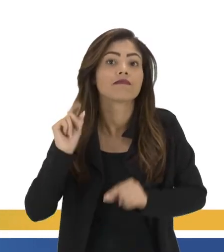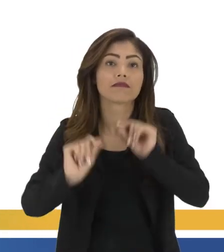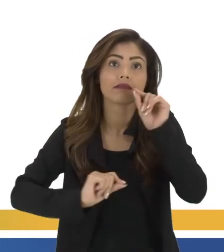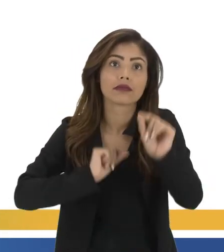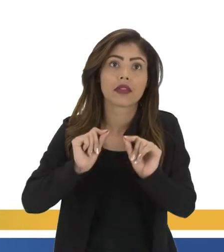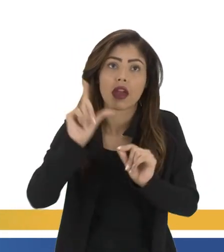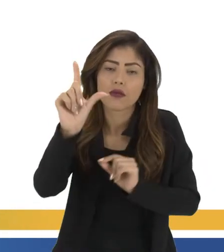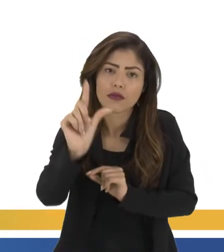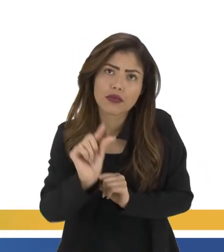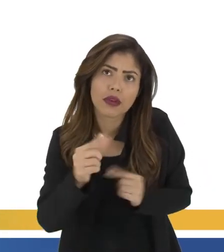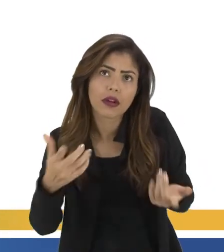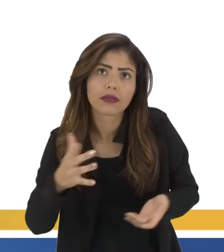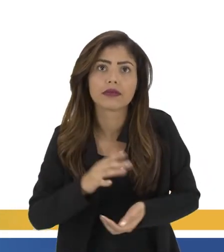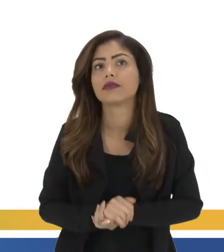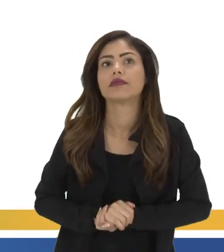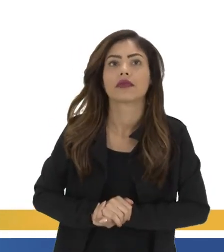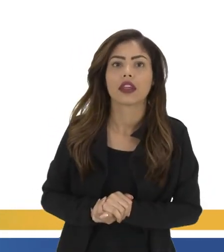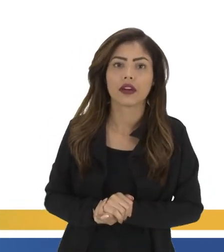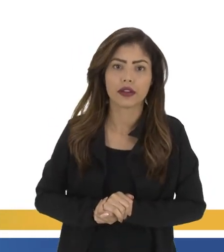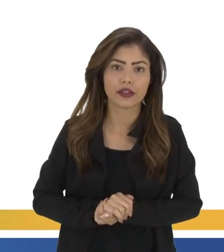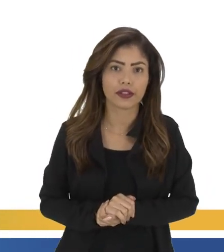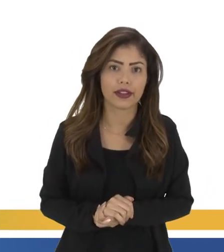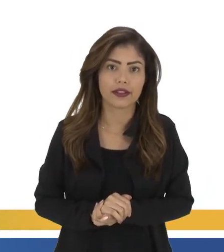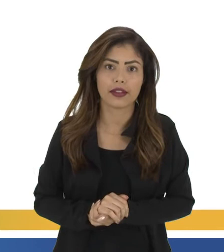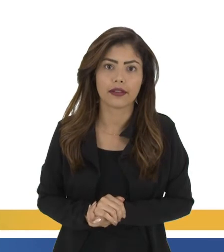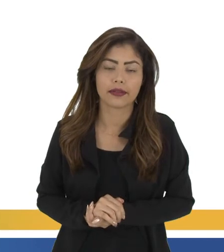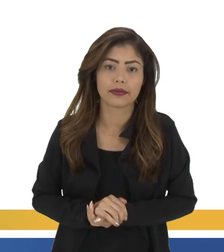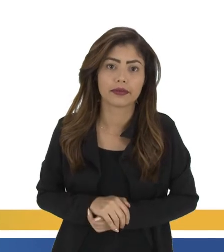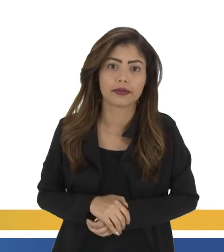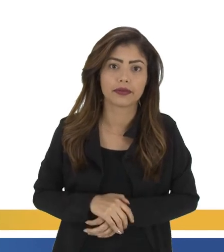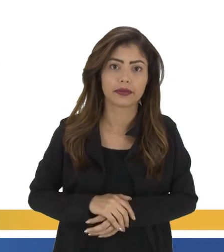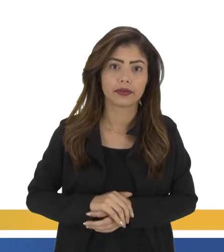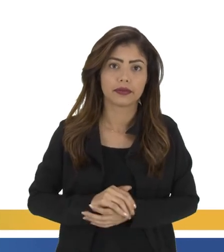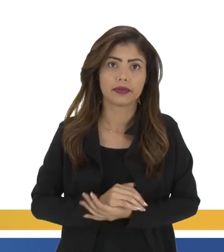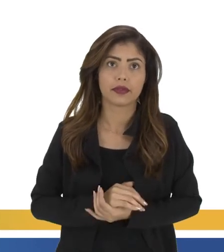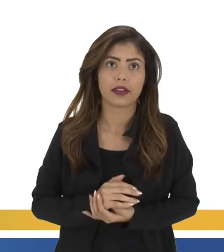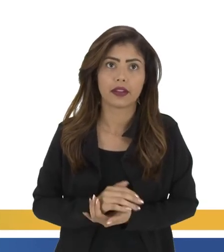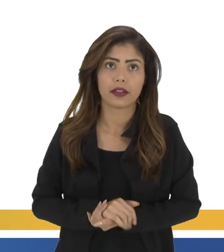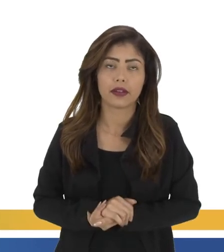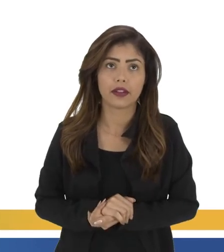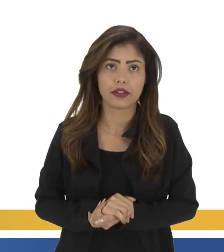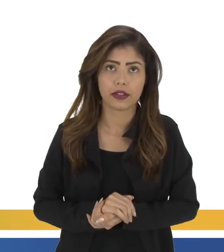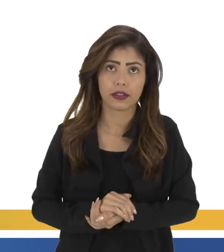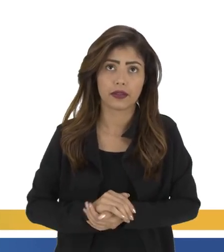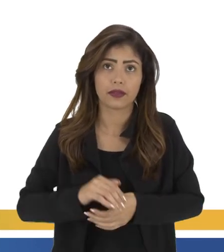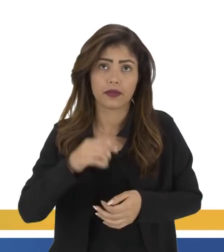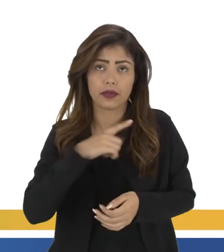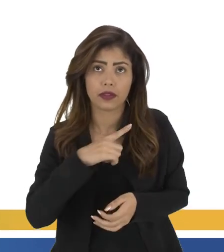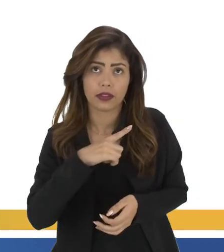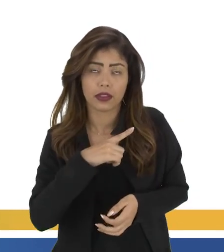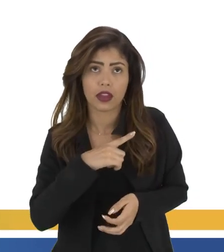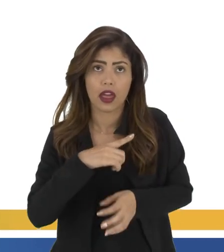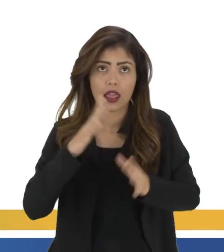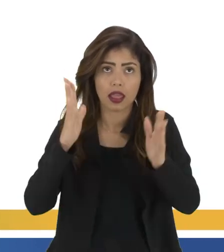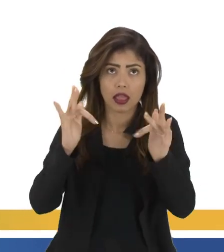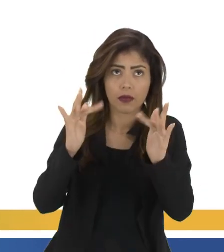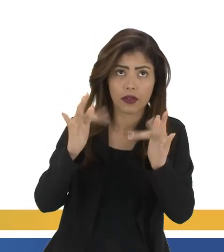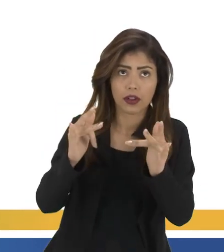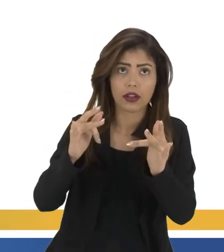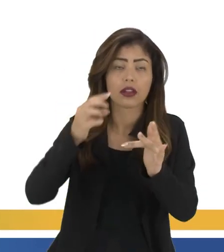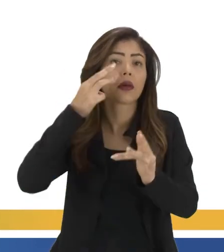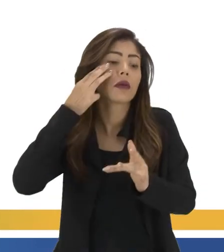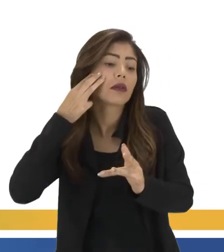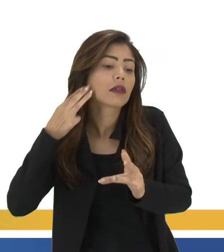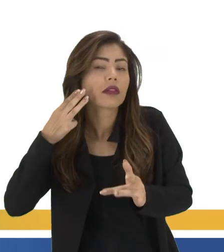pouco pequenininho para ver, mas eu vou ler com você. Tá escrito assim, olha. A garotinha, né? A namoradinha lá do Cascão,